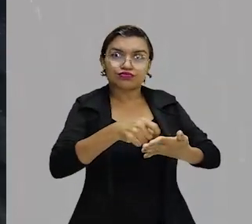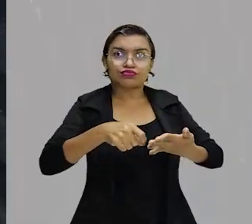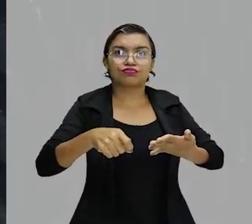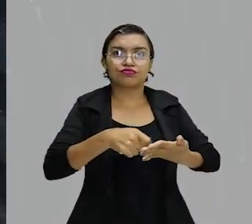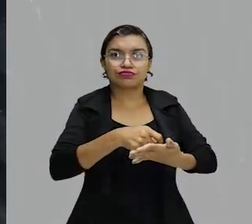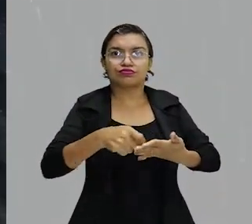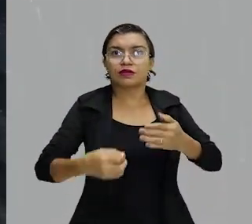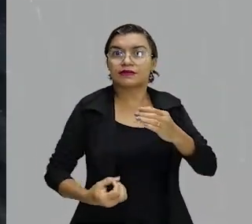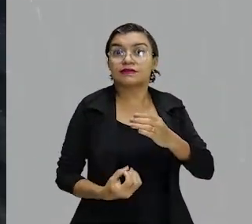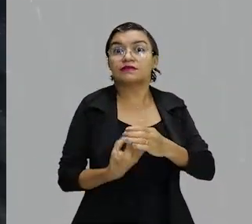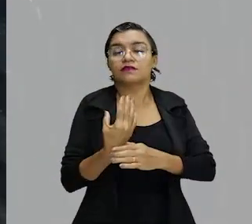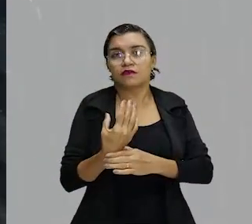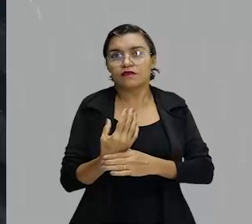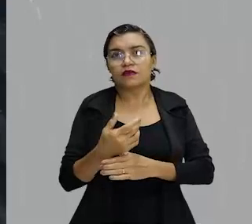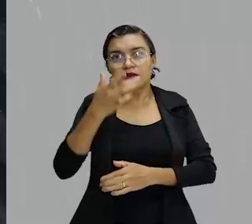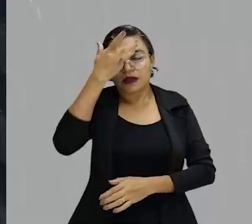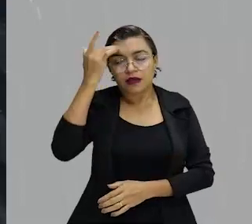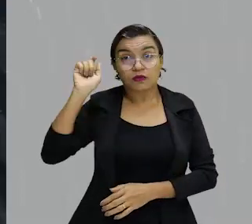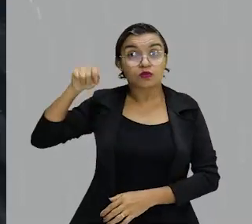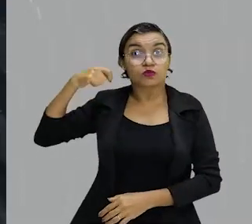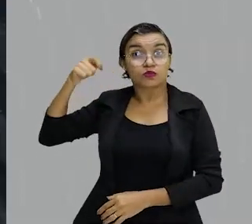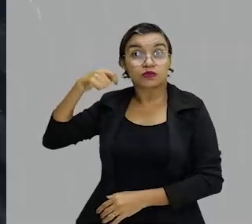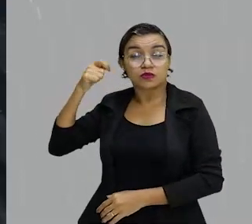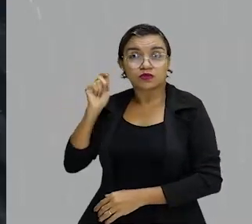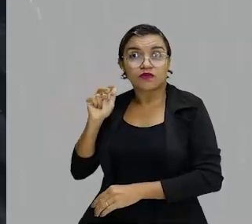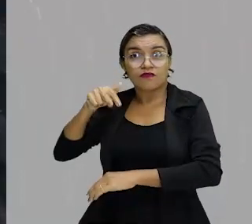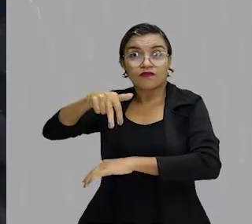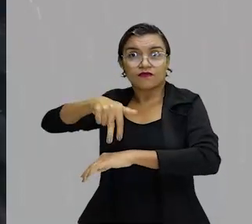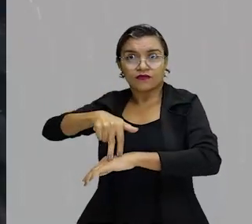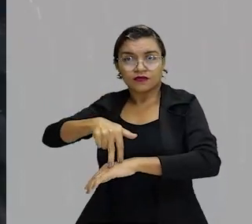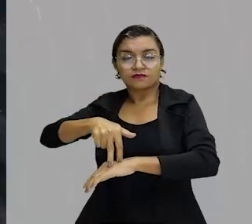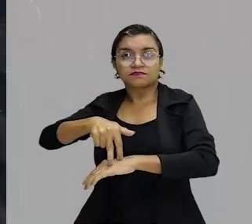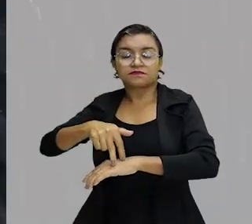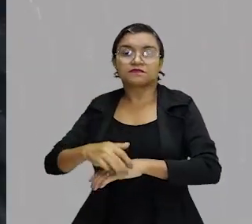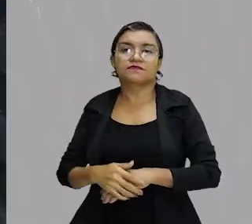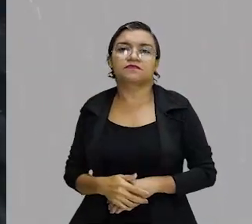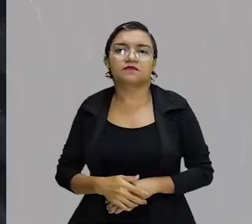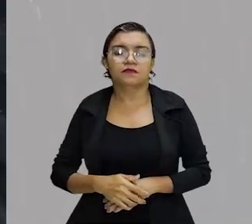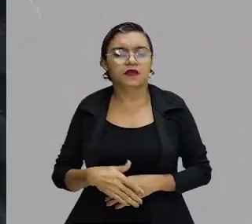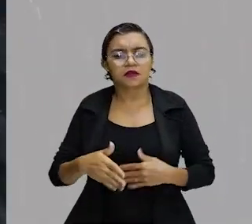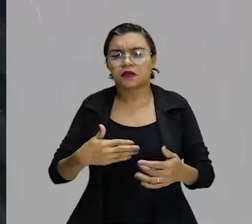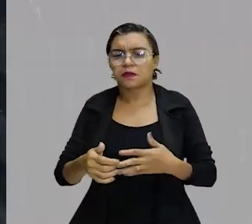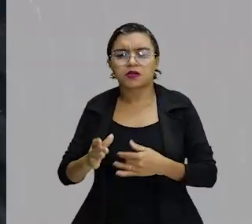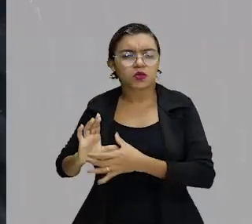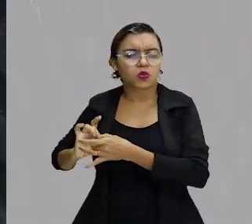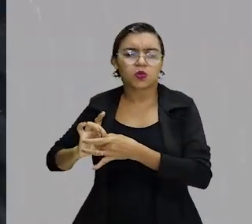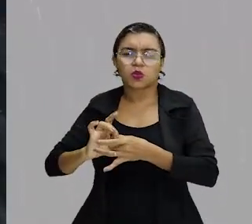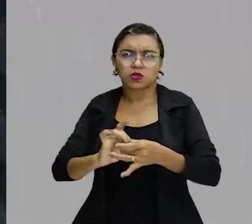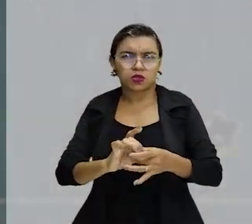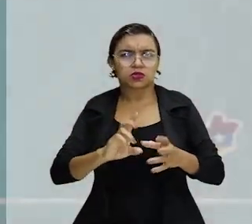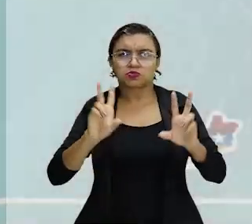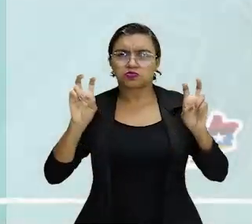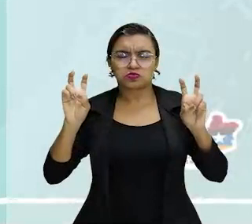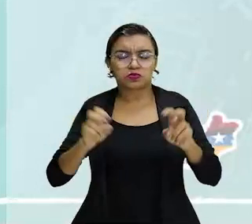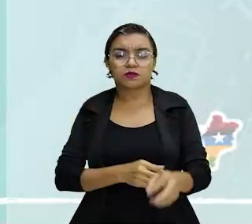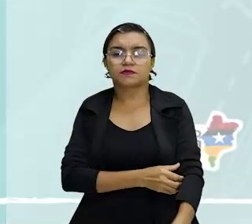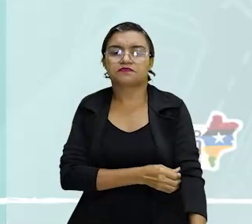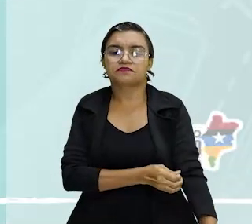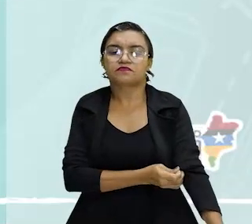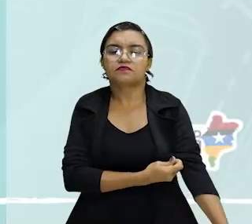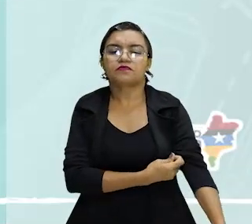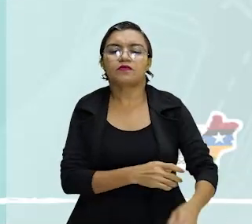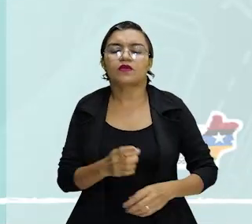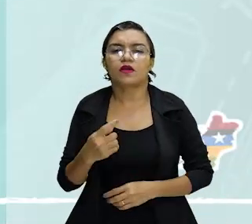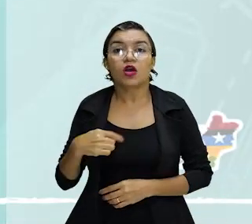os atores, atrizes, encenem para o outro, independente do contexto, da temática dele. Quando nós vamos